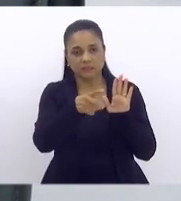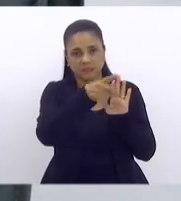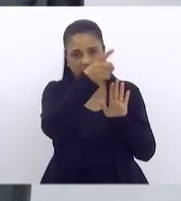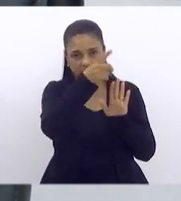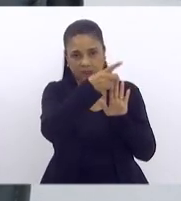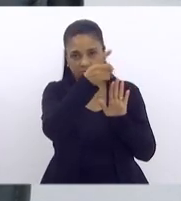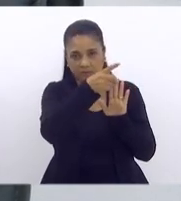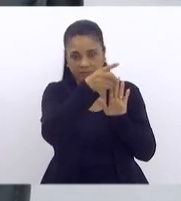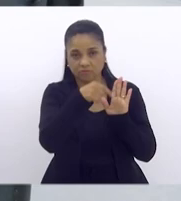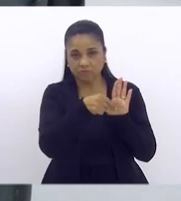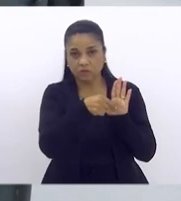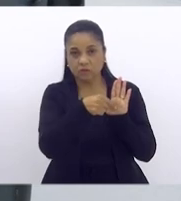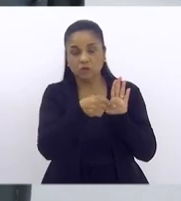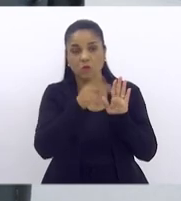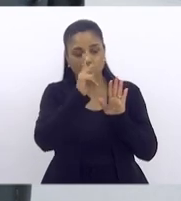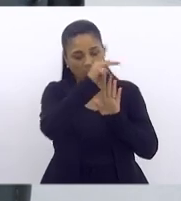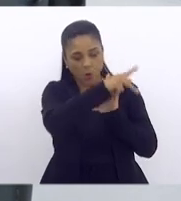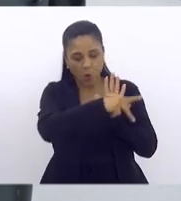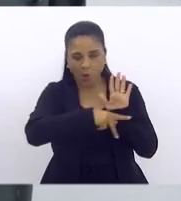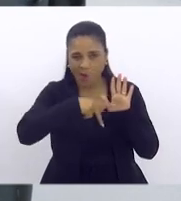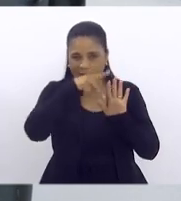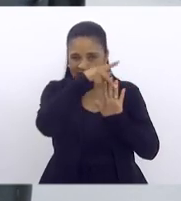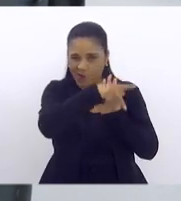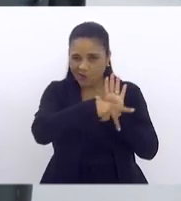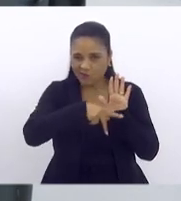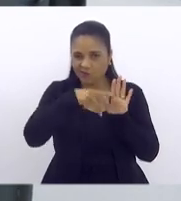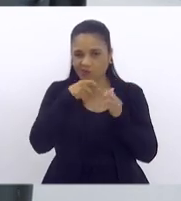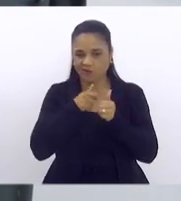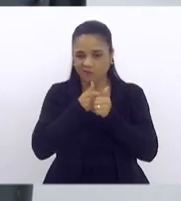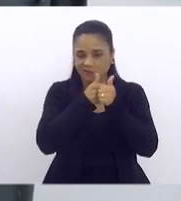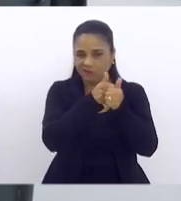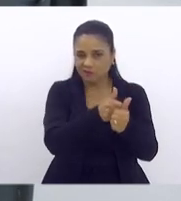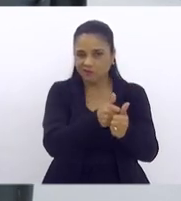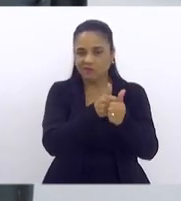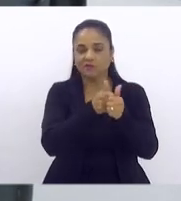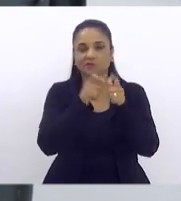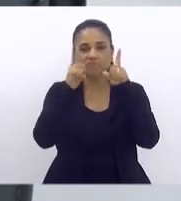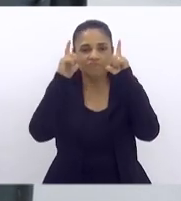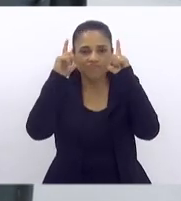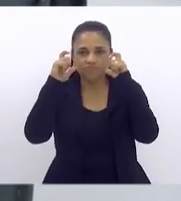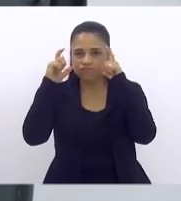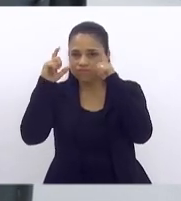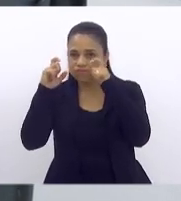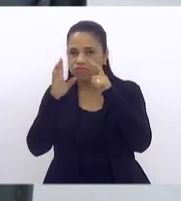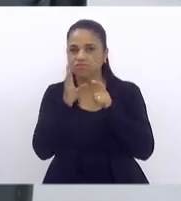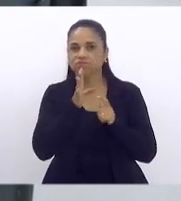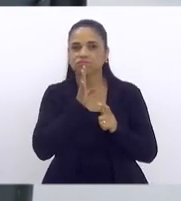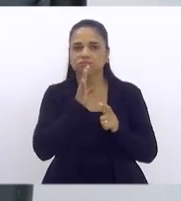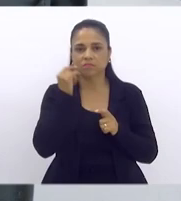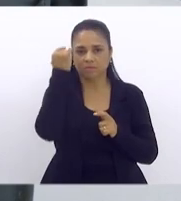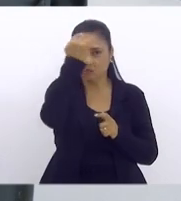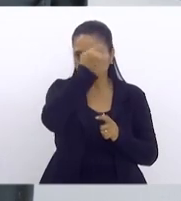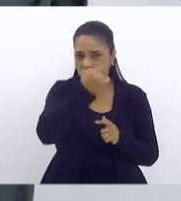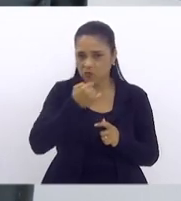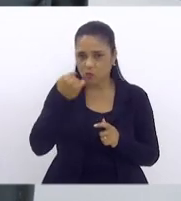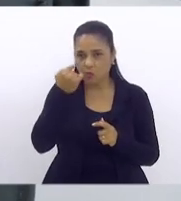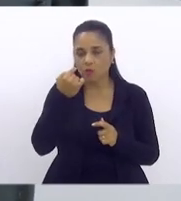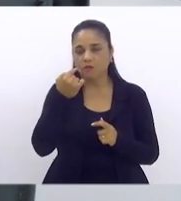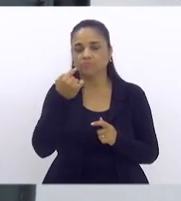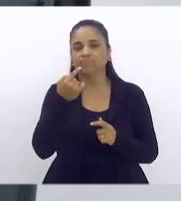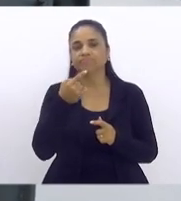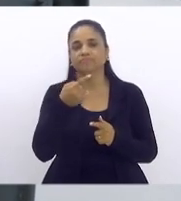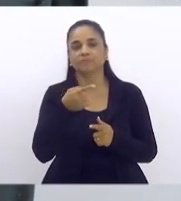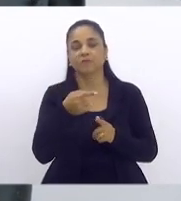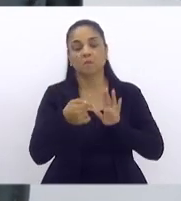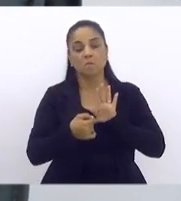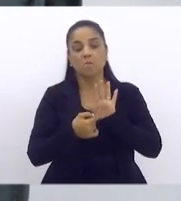como um protocolo a ser seguido no reconhecimento de pessoas, inclusive traz ali para